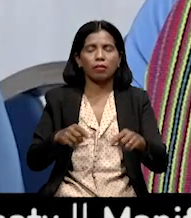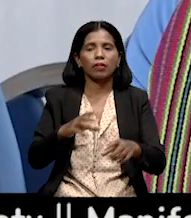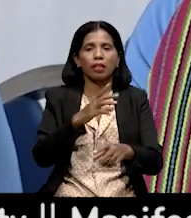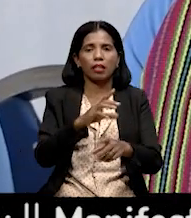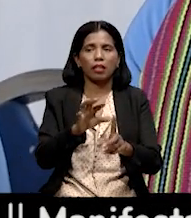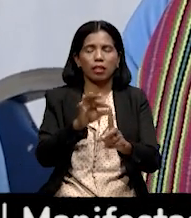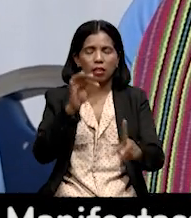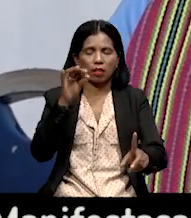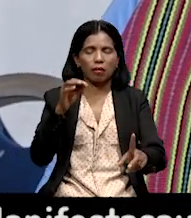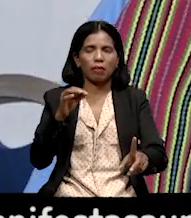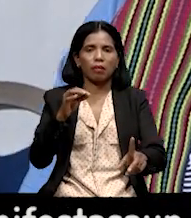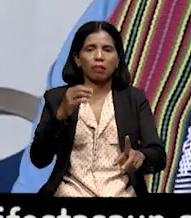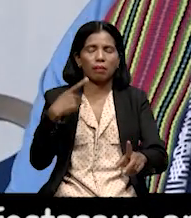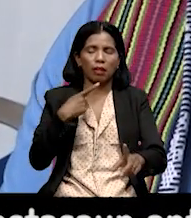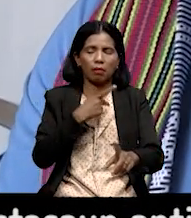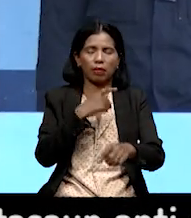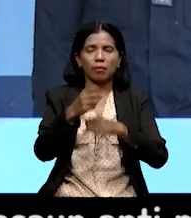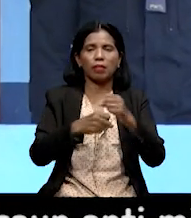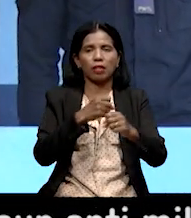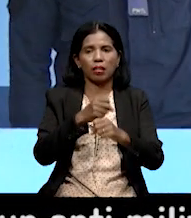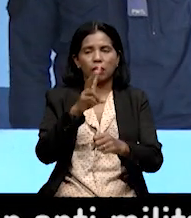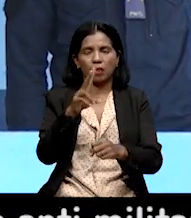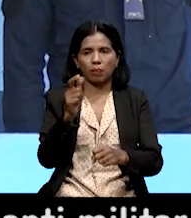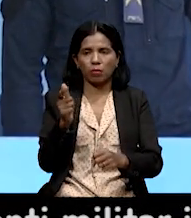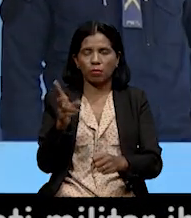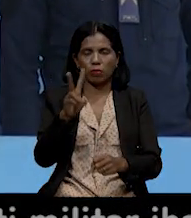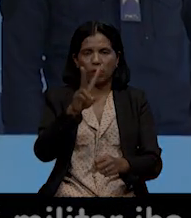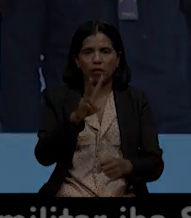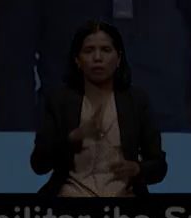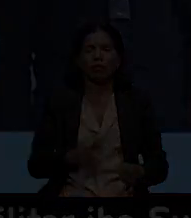ia tina ring rua rua no resentolum. Na plan Xavier Justiniano Nano, Zemen.